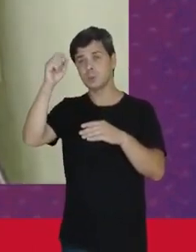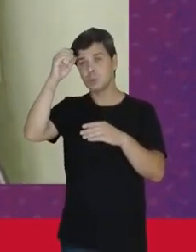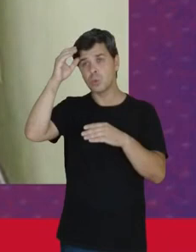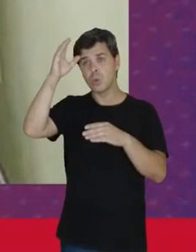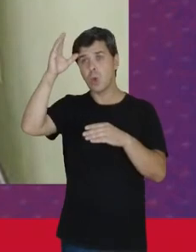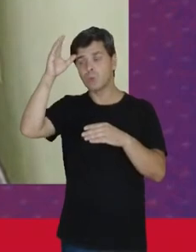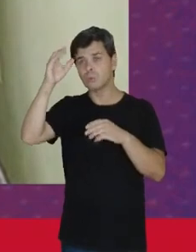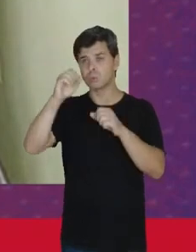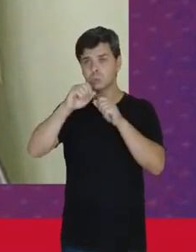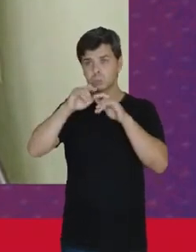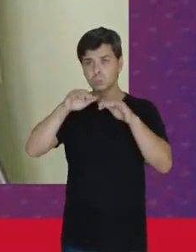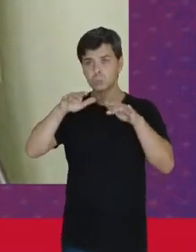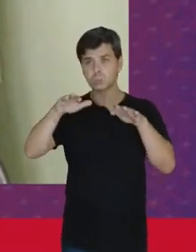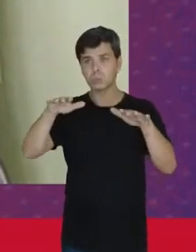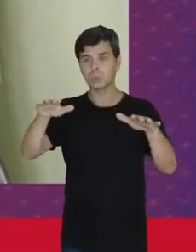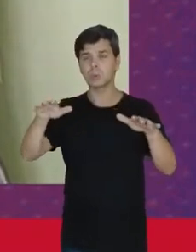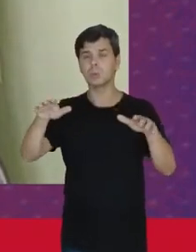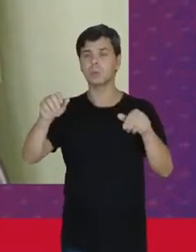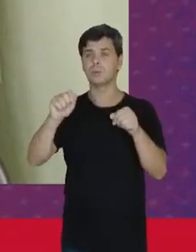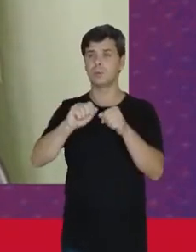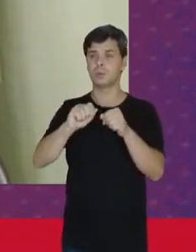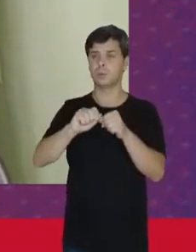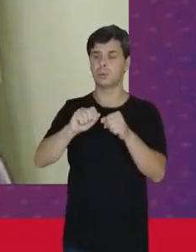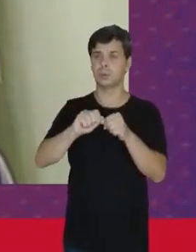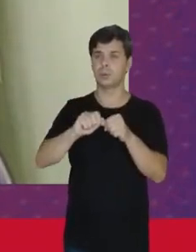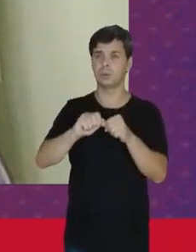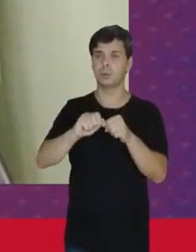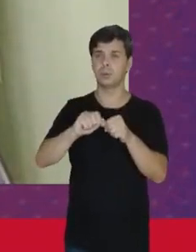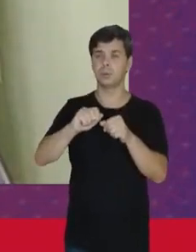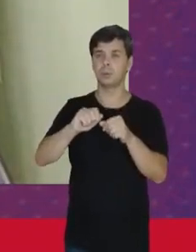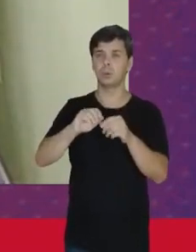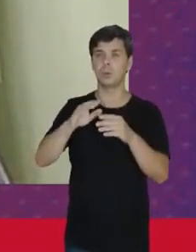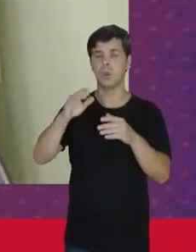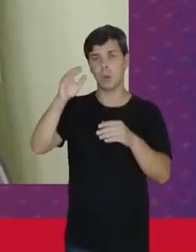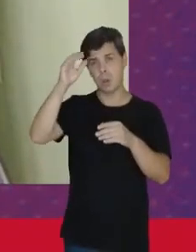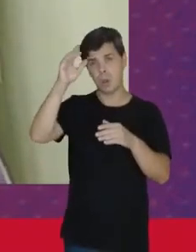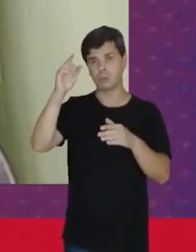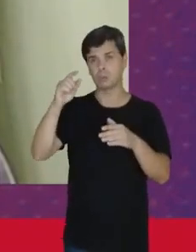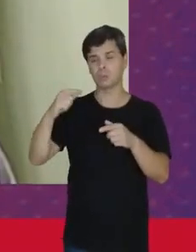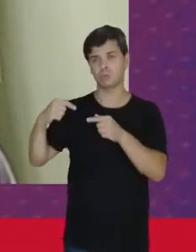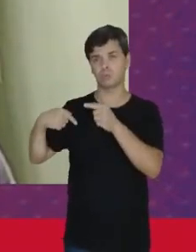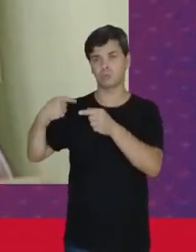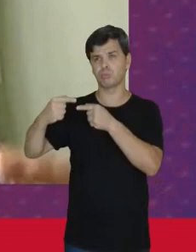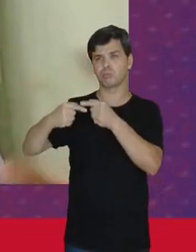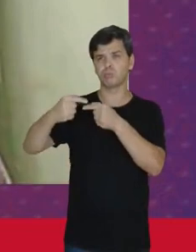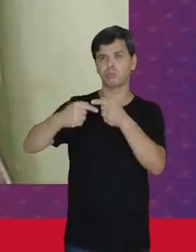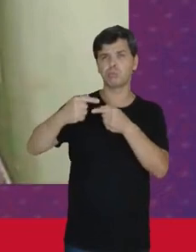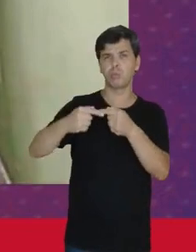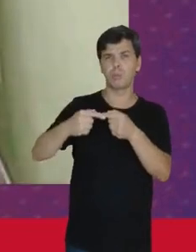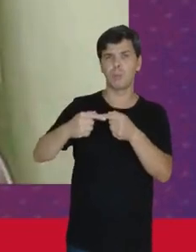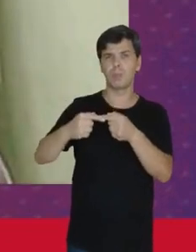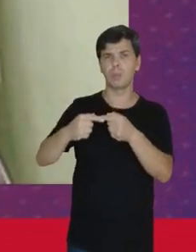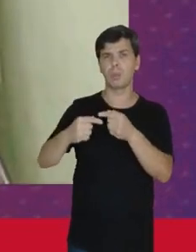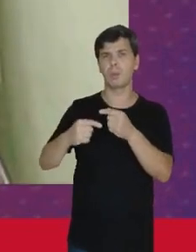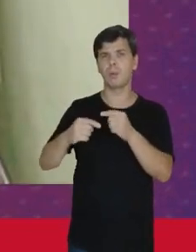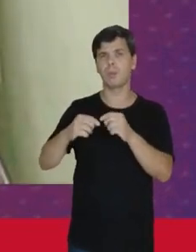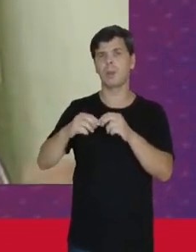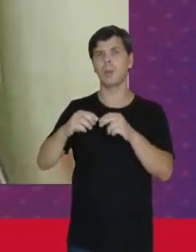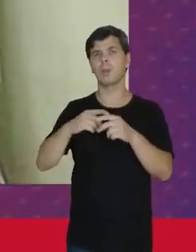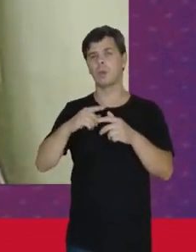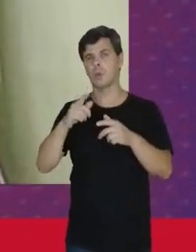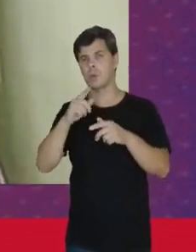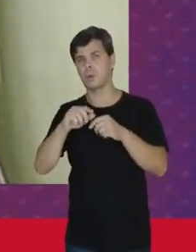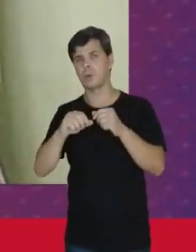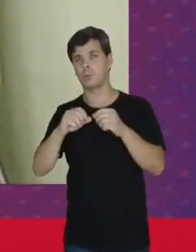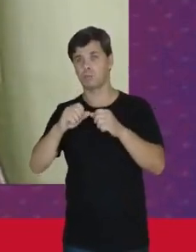conhecimentos, multiplicando, né, e reproduzindo esses conhecimentos ao longo de gerações, produzindo,